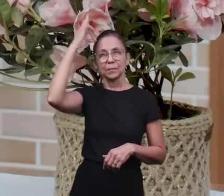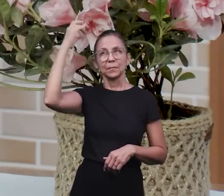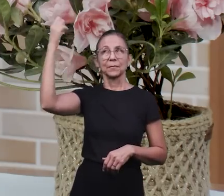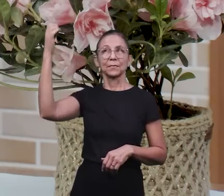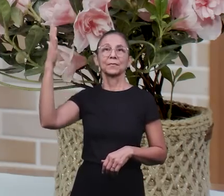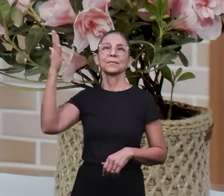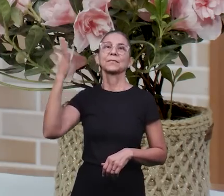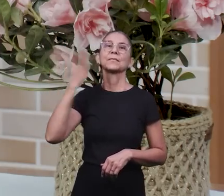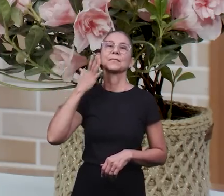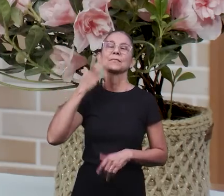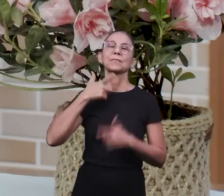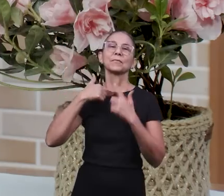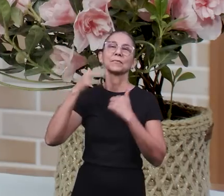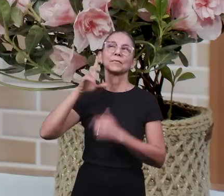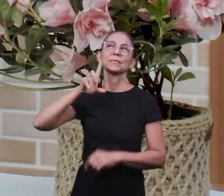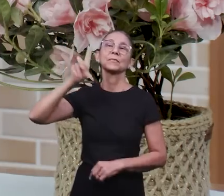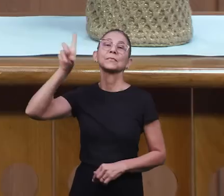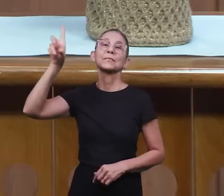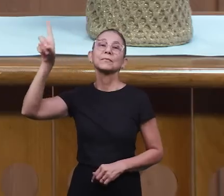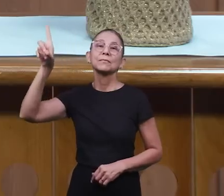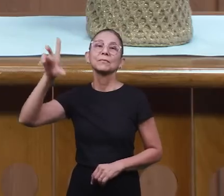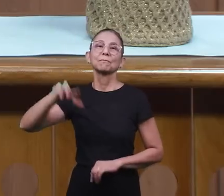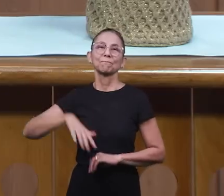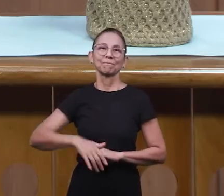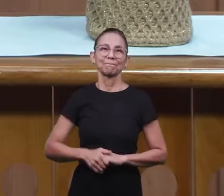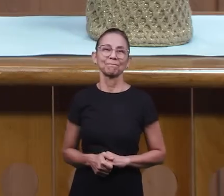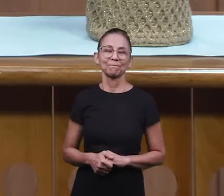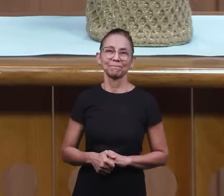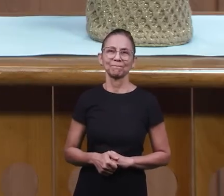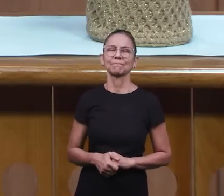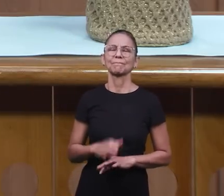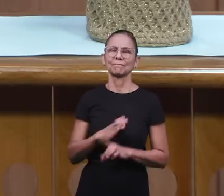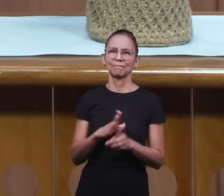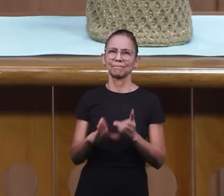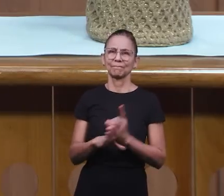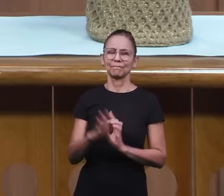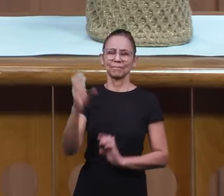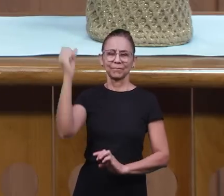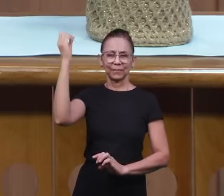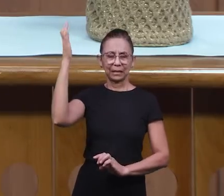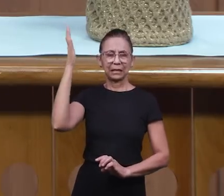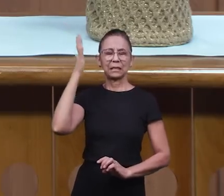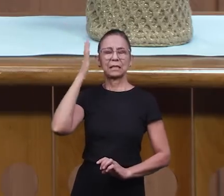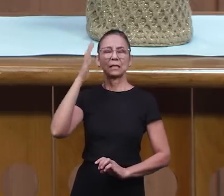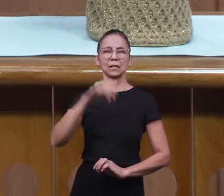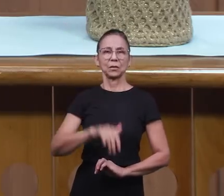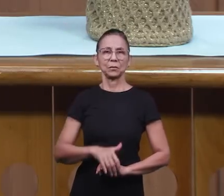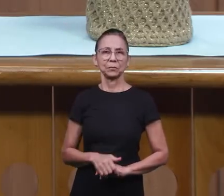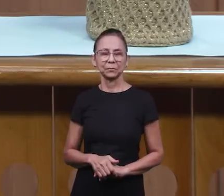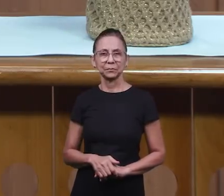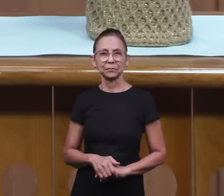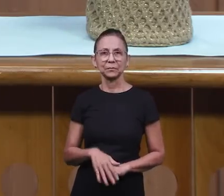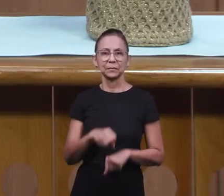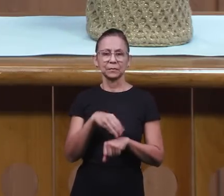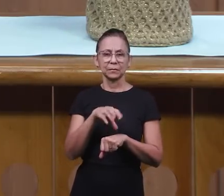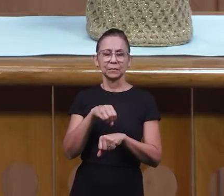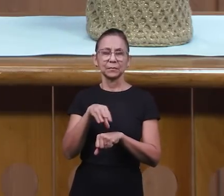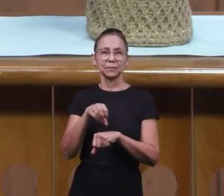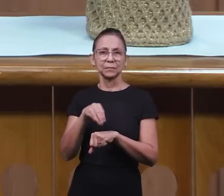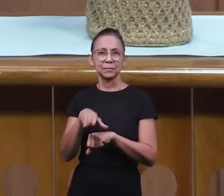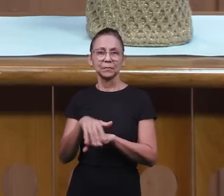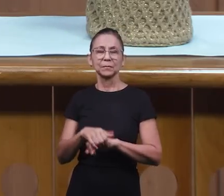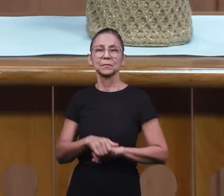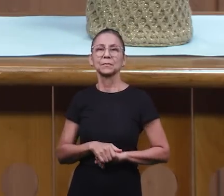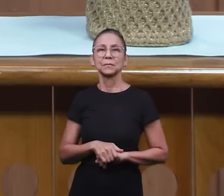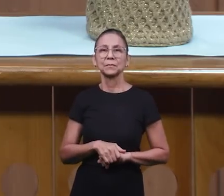ser o culto que agrada a Deus. Esse culto é o culto na revelação. É o culto que transmite o conhecimento